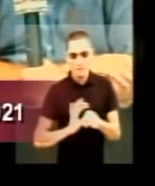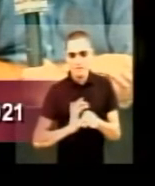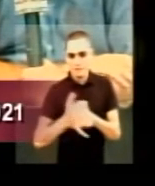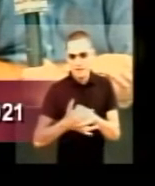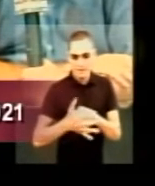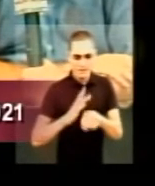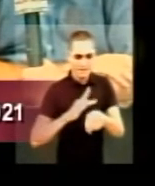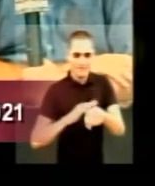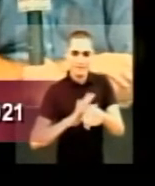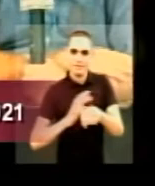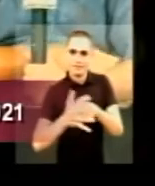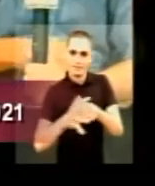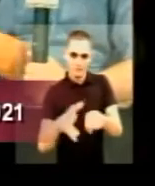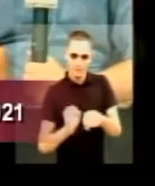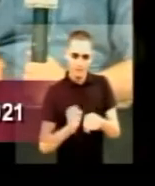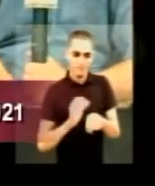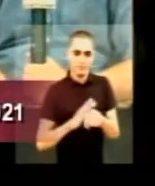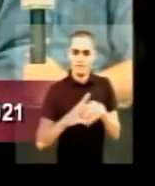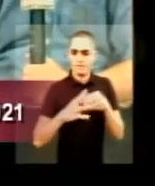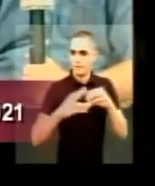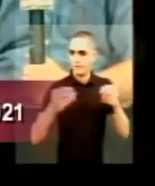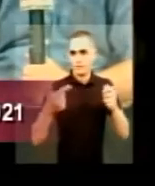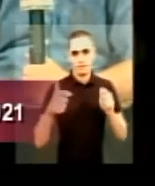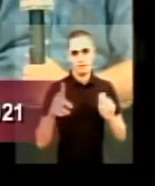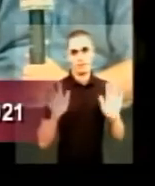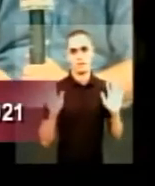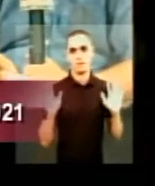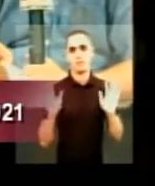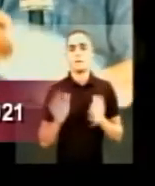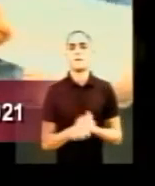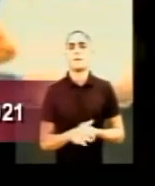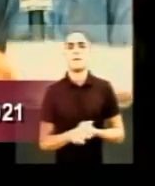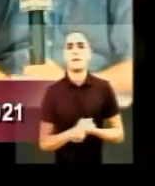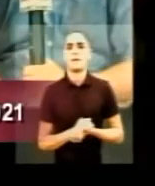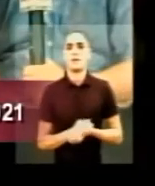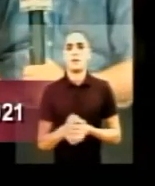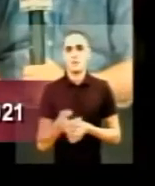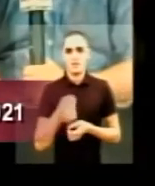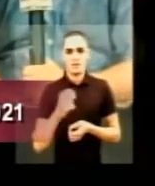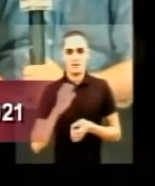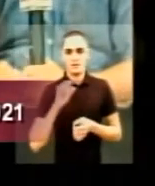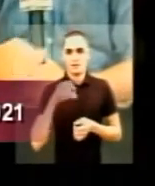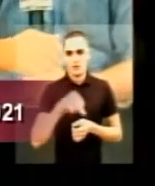34.315, próximo de 90%. Próximo.